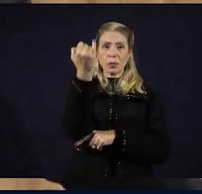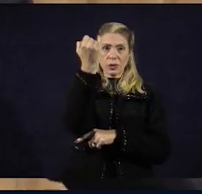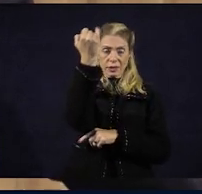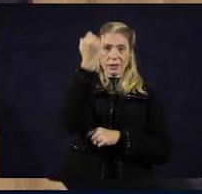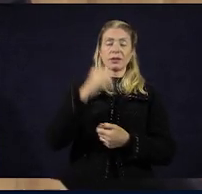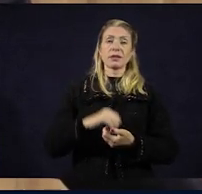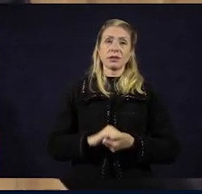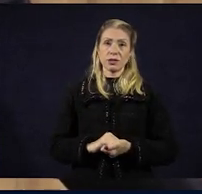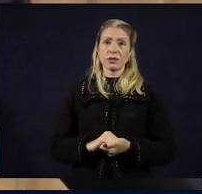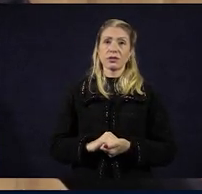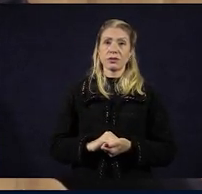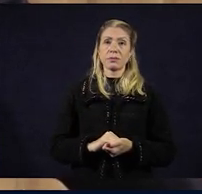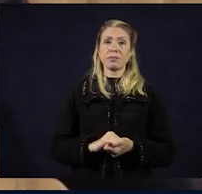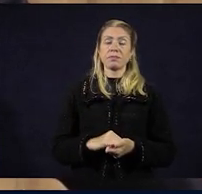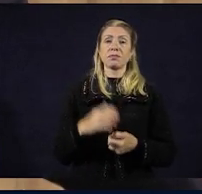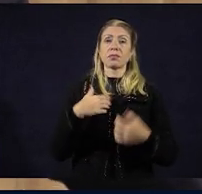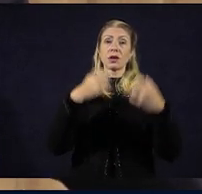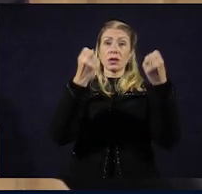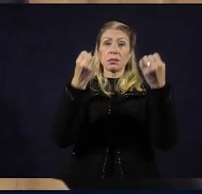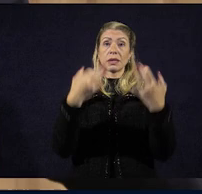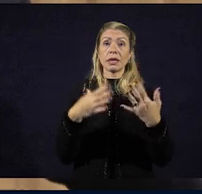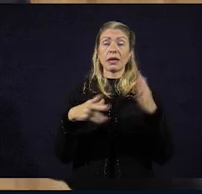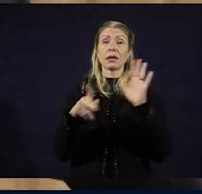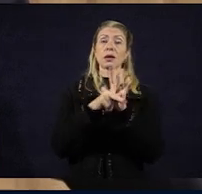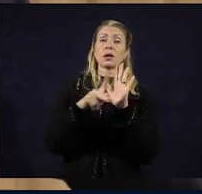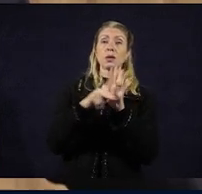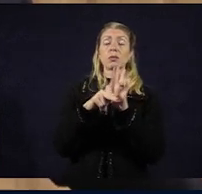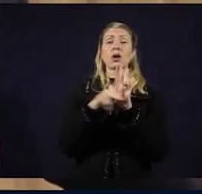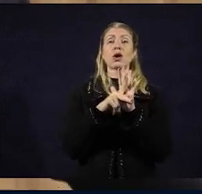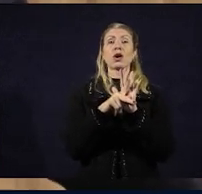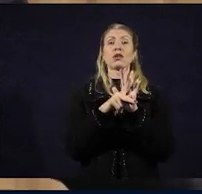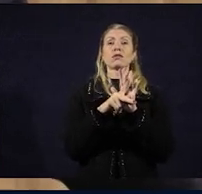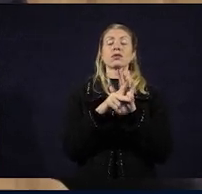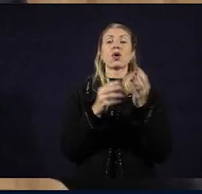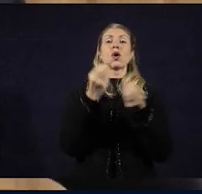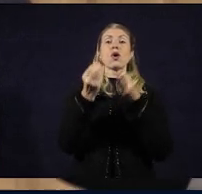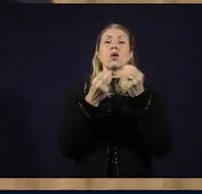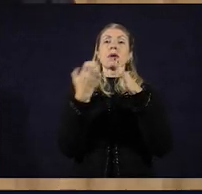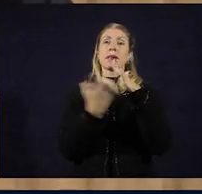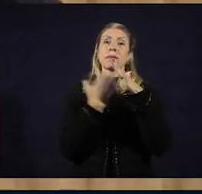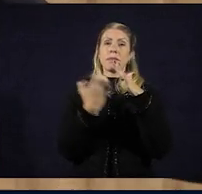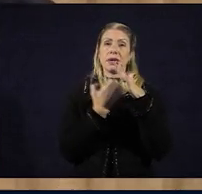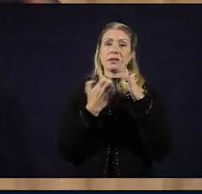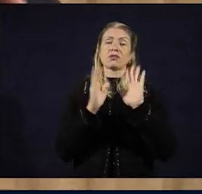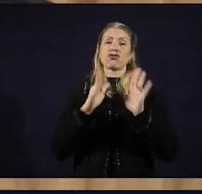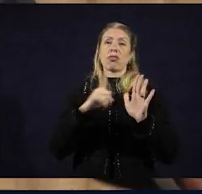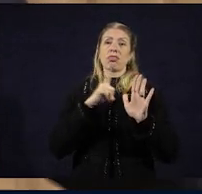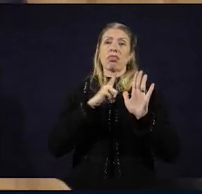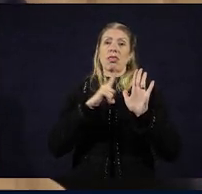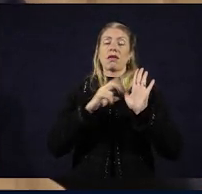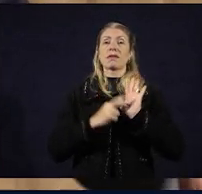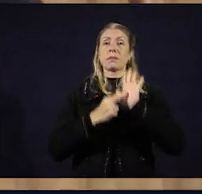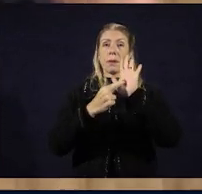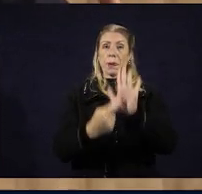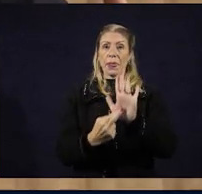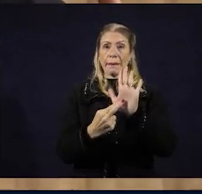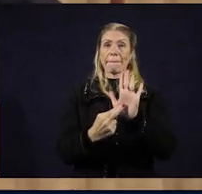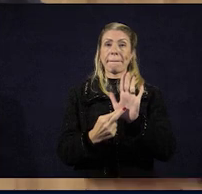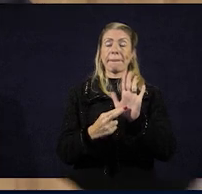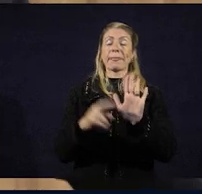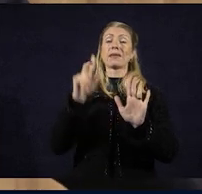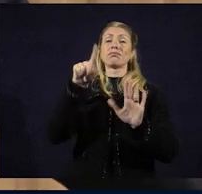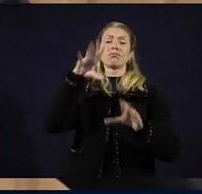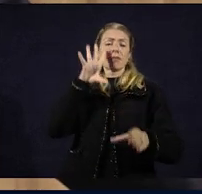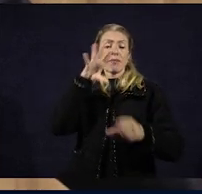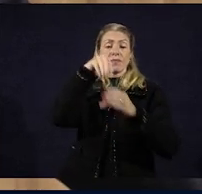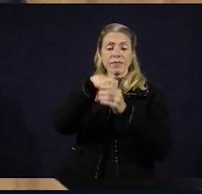eu vou ficar neles né o DNA e esse dia que a empresa sempre teve desde a fundação isso foi tava no